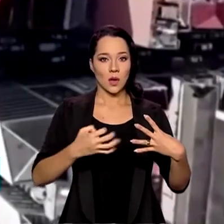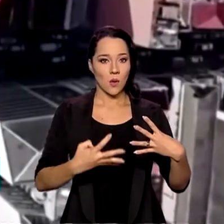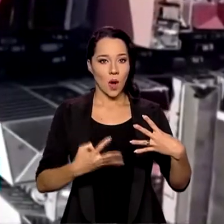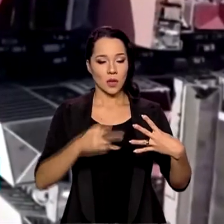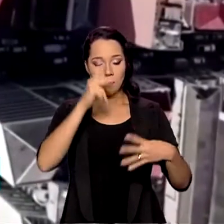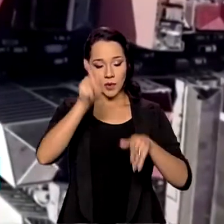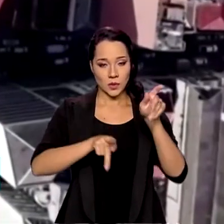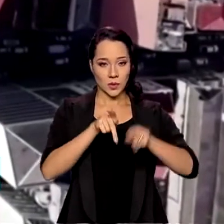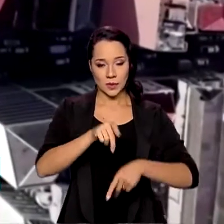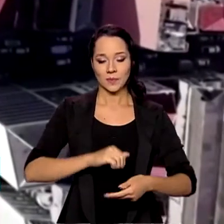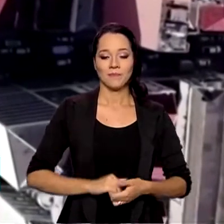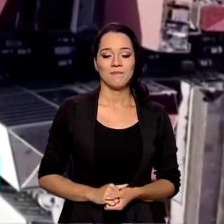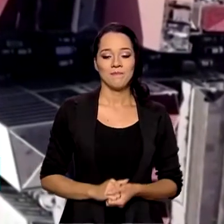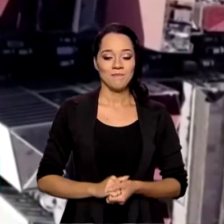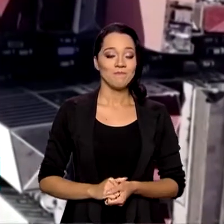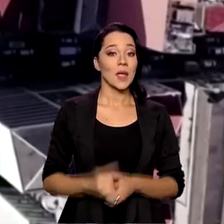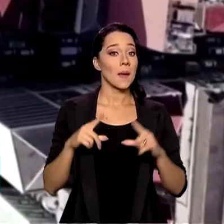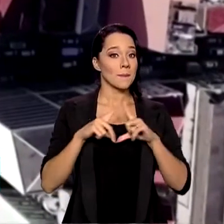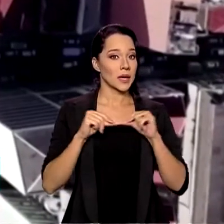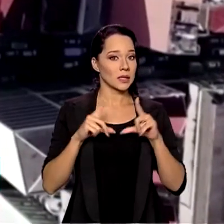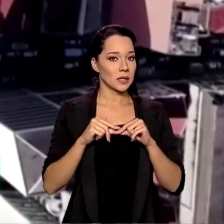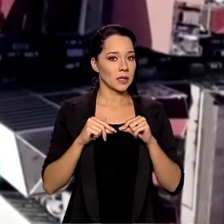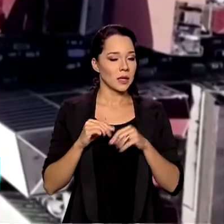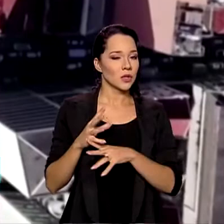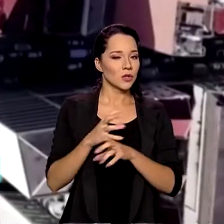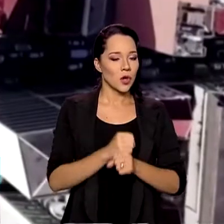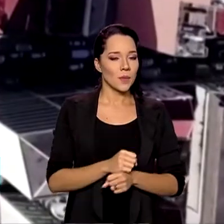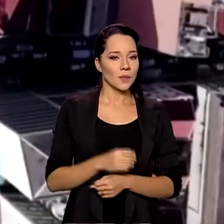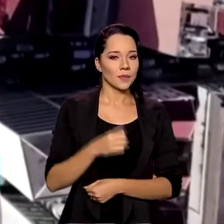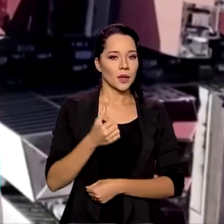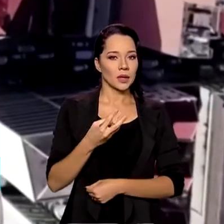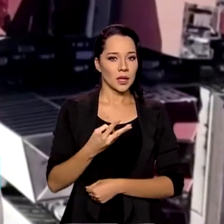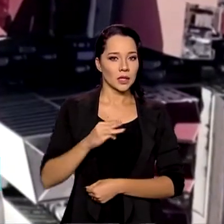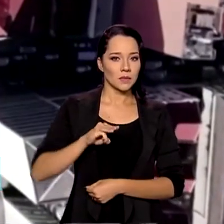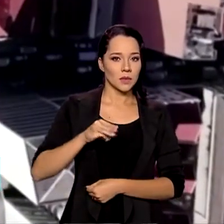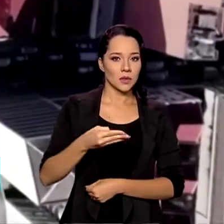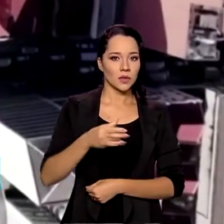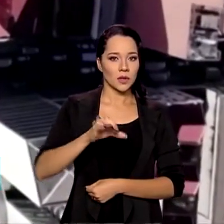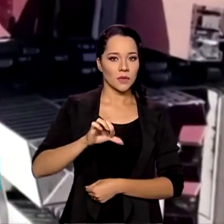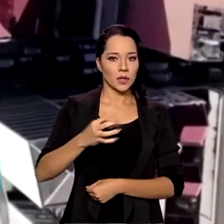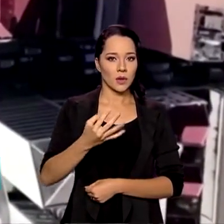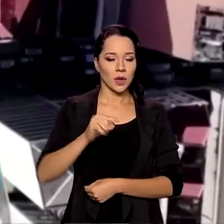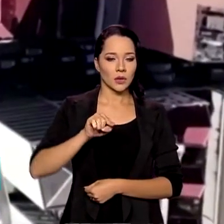14.985.284 habitantes. No Distrito Federal, vivem